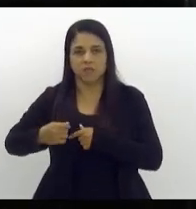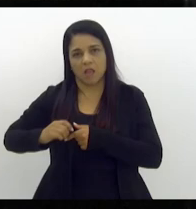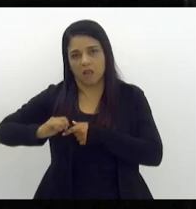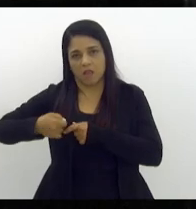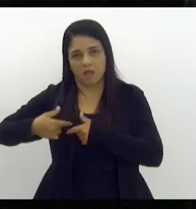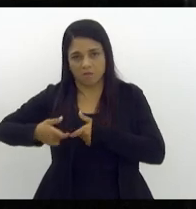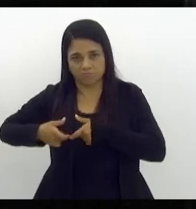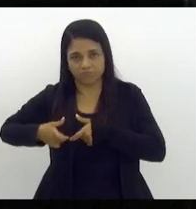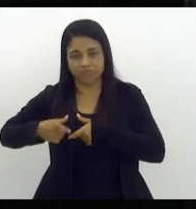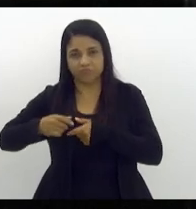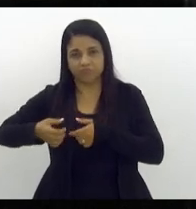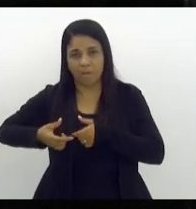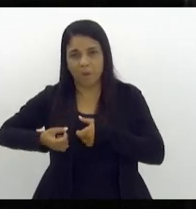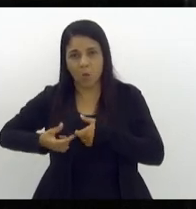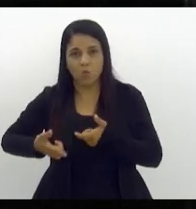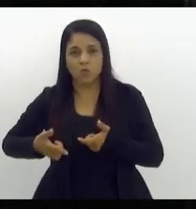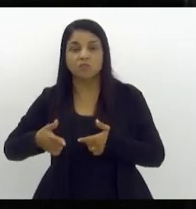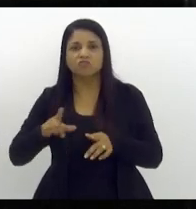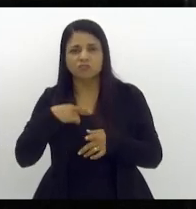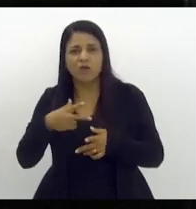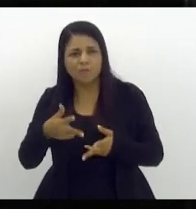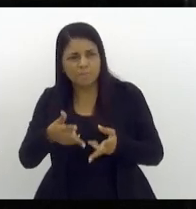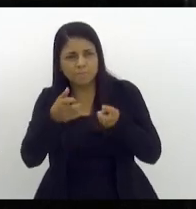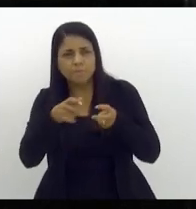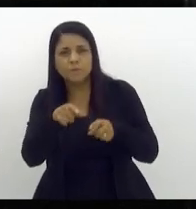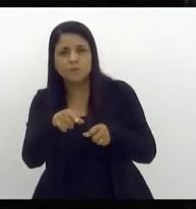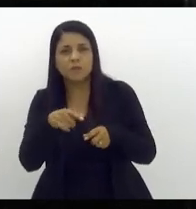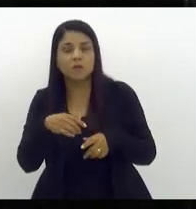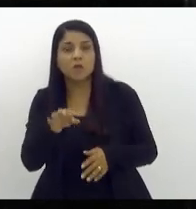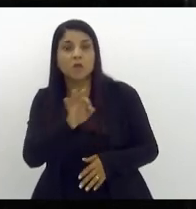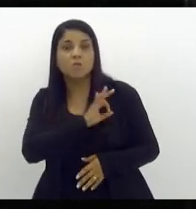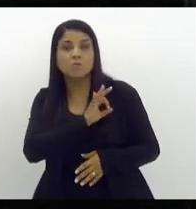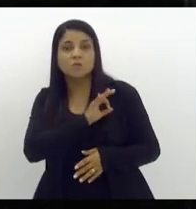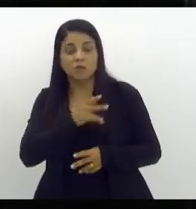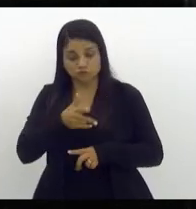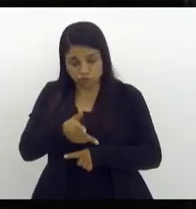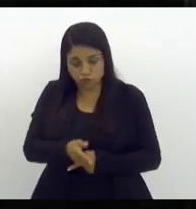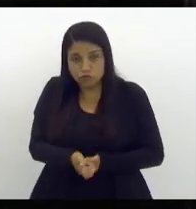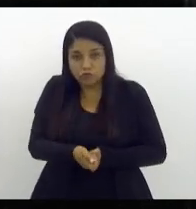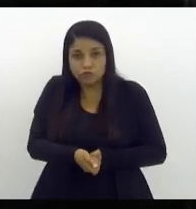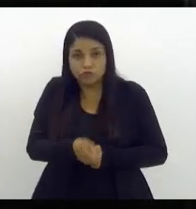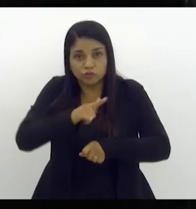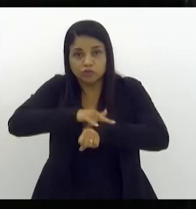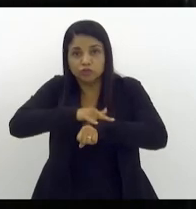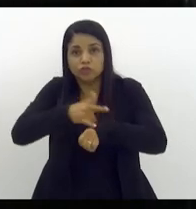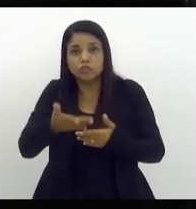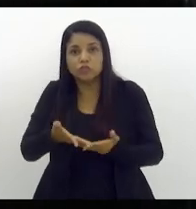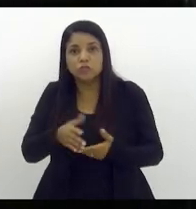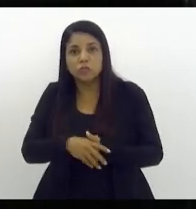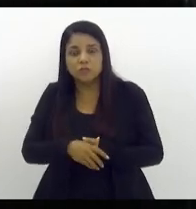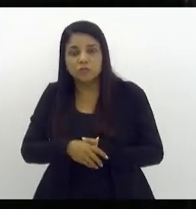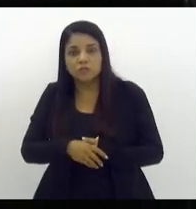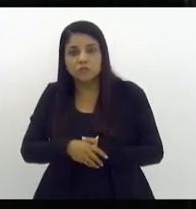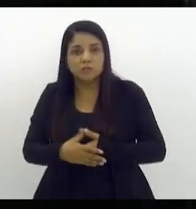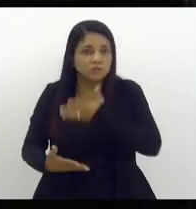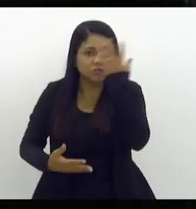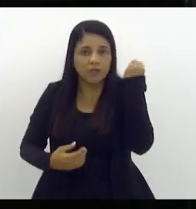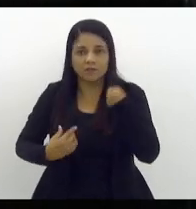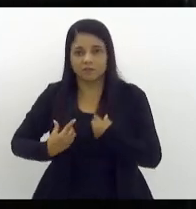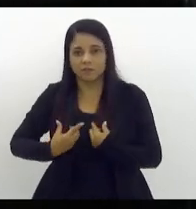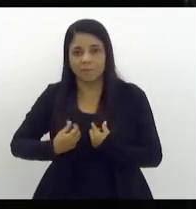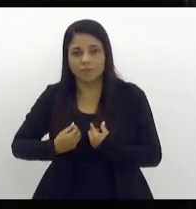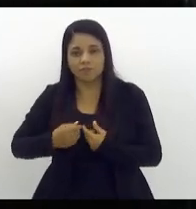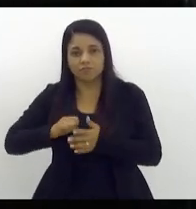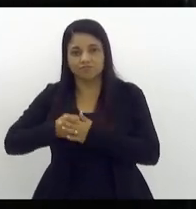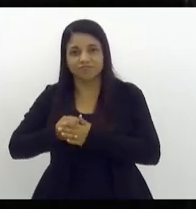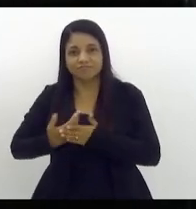policiais dizendo que cansou de ver até policiais indo fazer sua necessidade. Infelizmente, esquece às vezes de ligar a câmera.